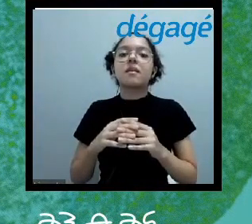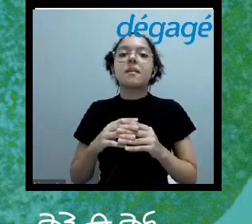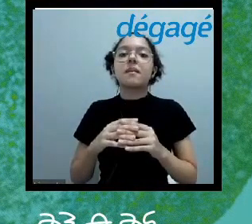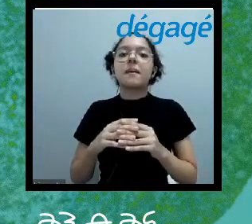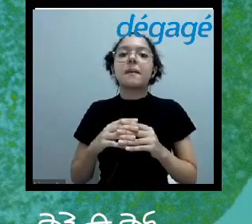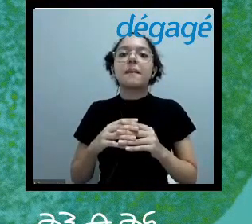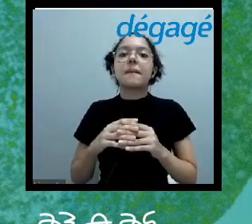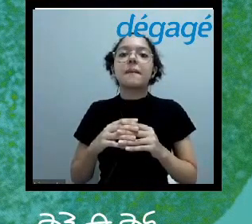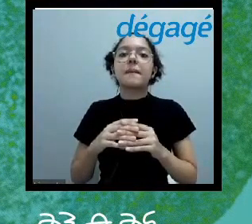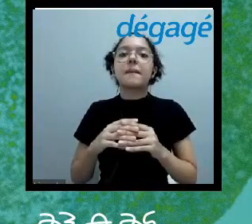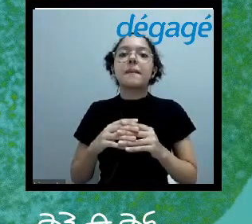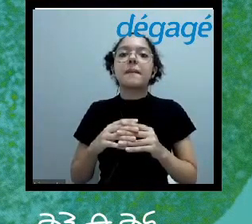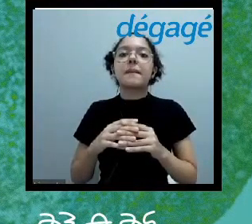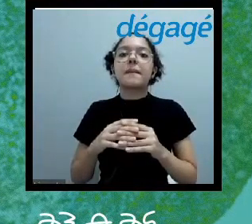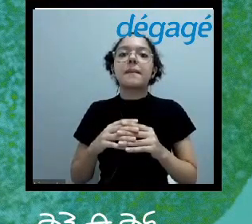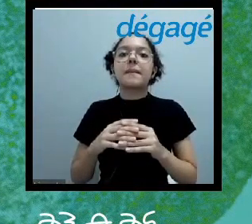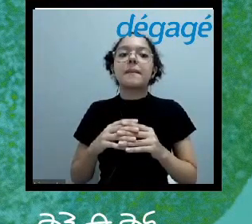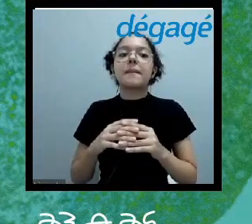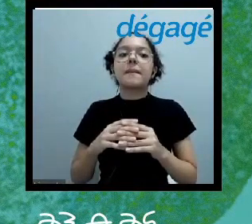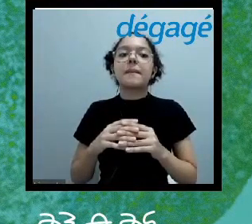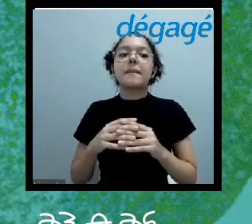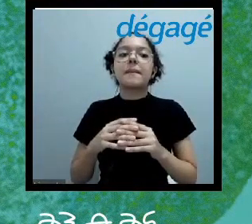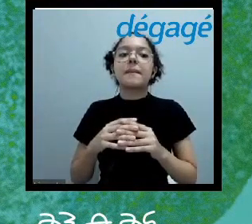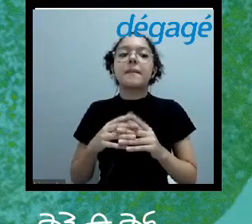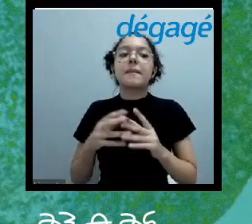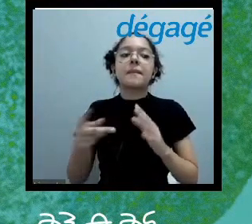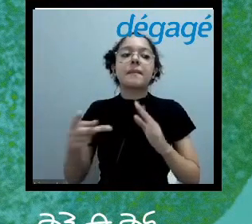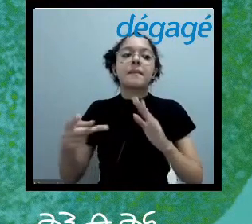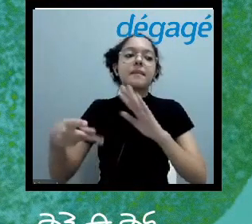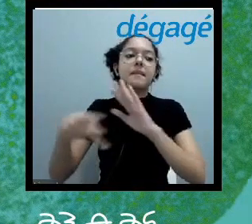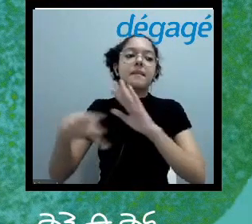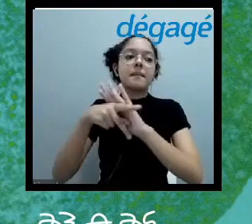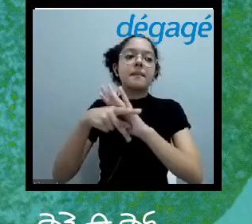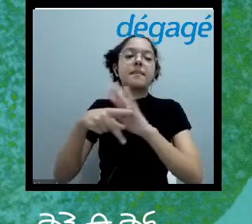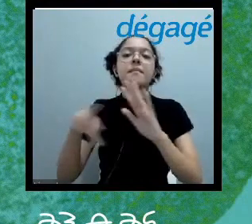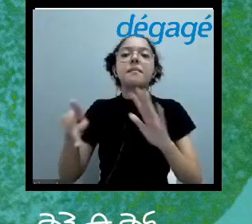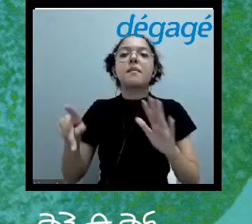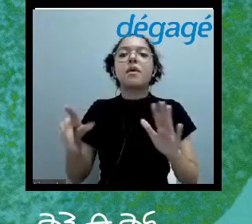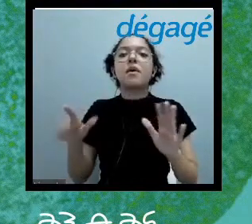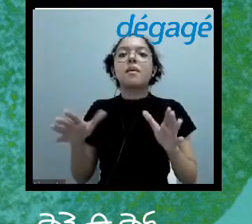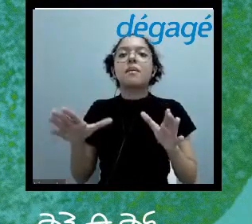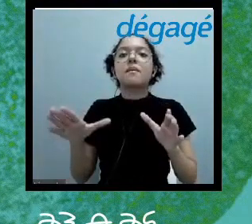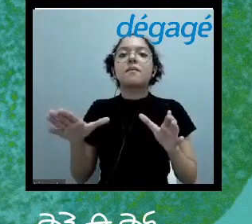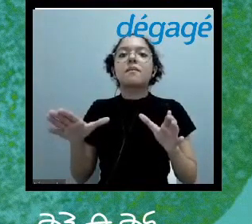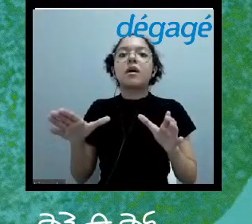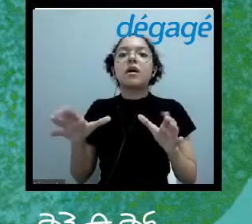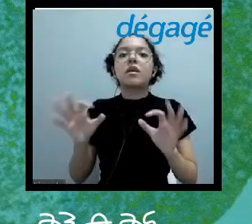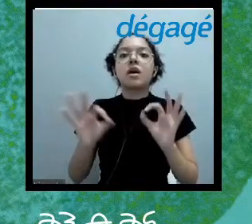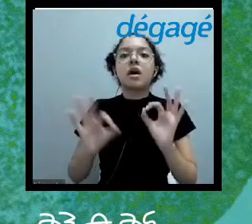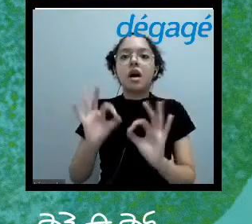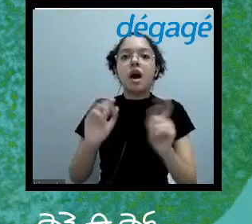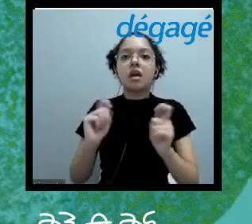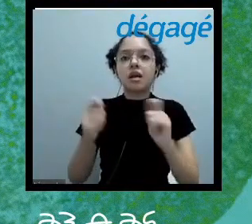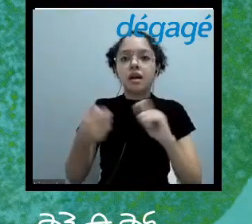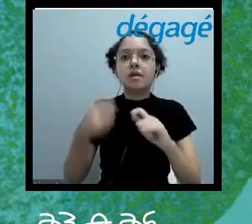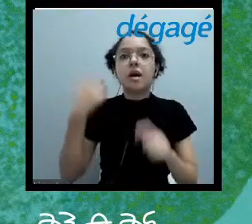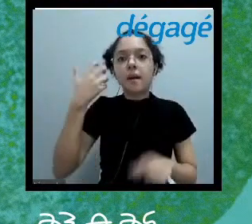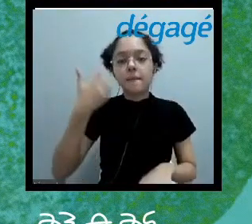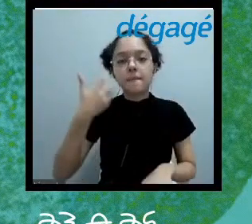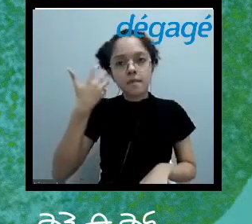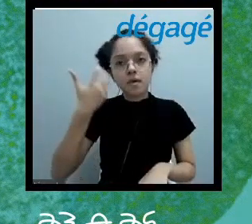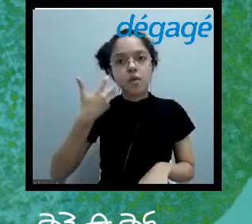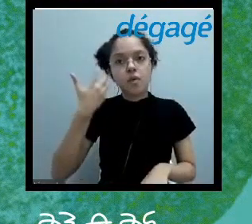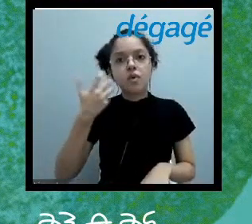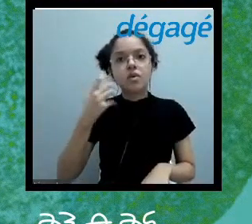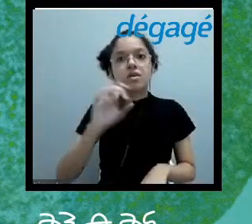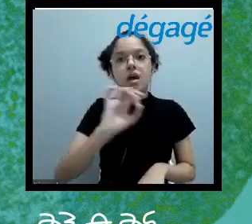que eram mais escolares, né? Então, era um formato quase que de musicalização escolar. E outro de intervenção